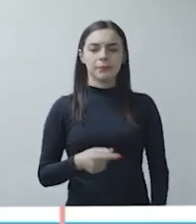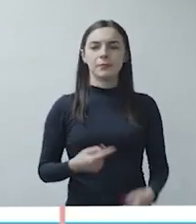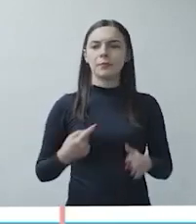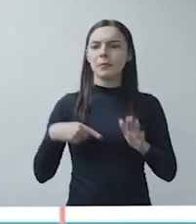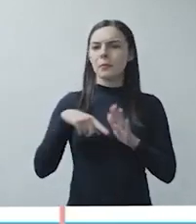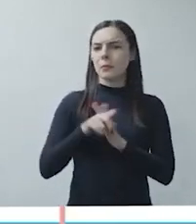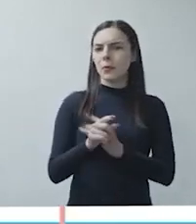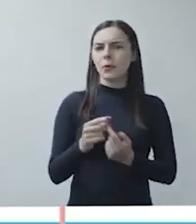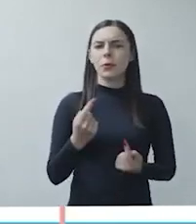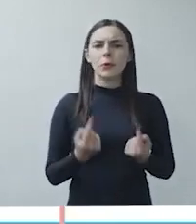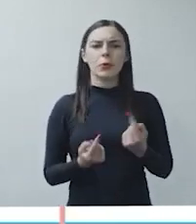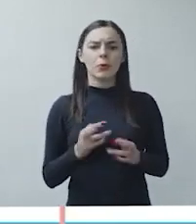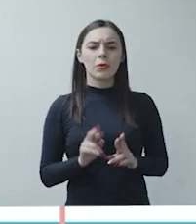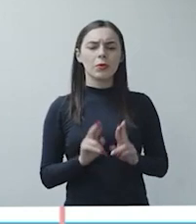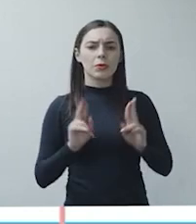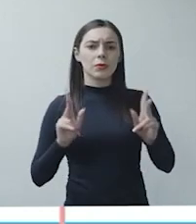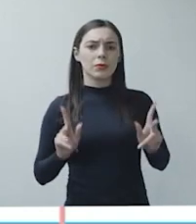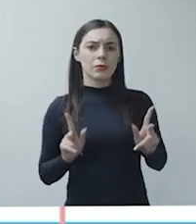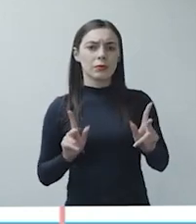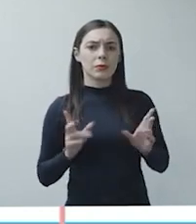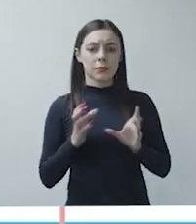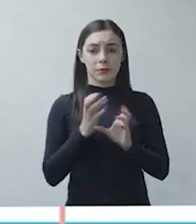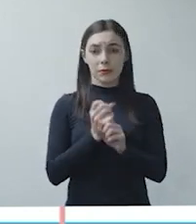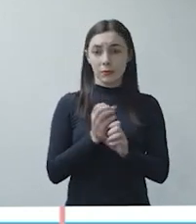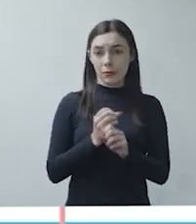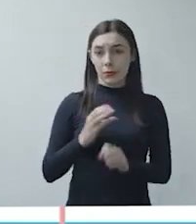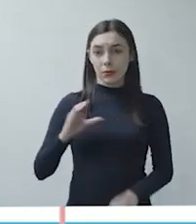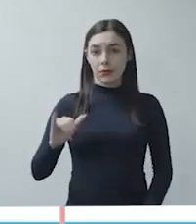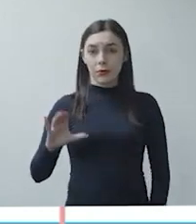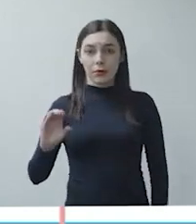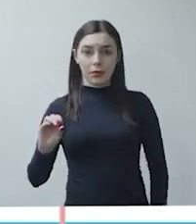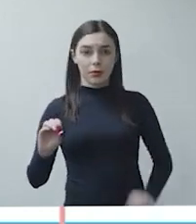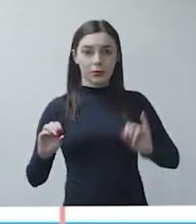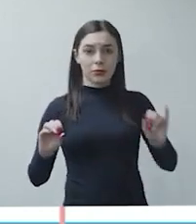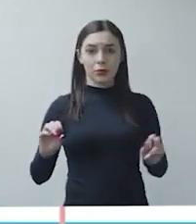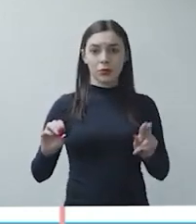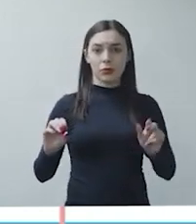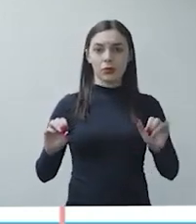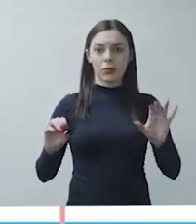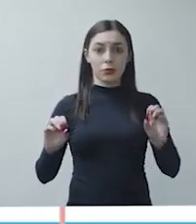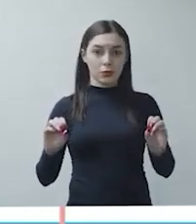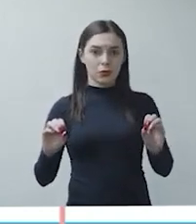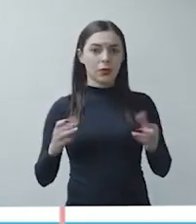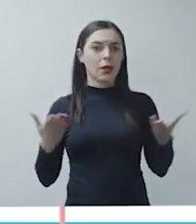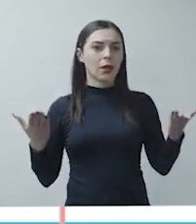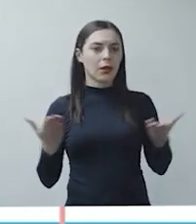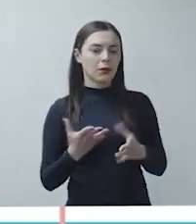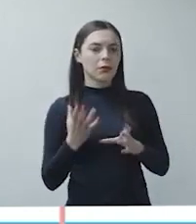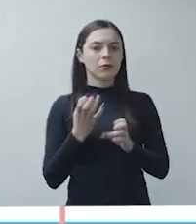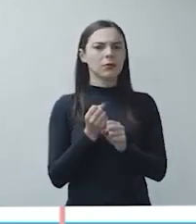a diferença de pontos entre Caio e Júlio? Agora é a